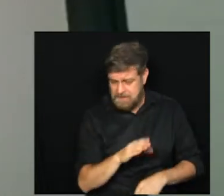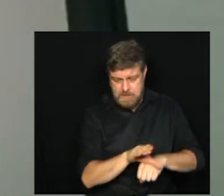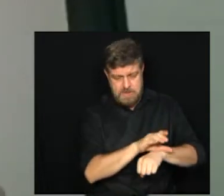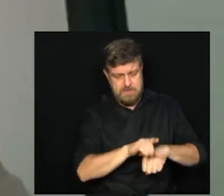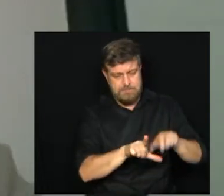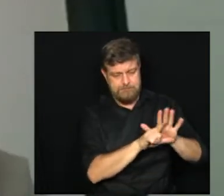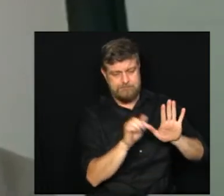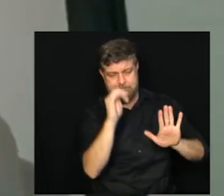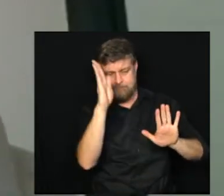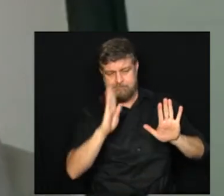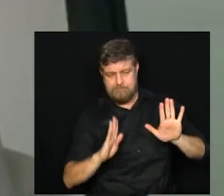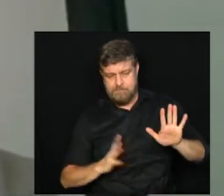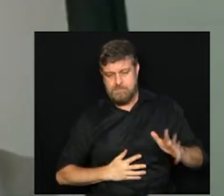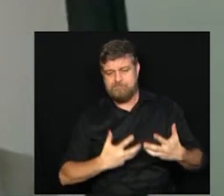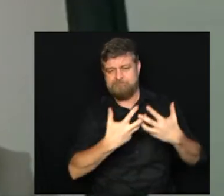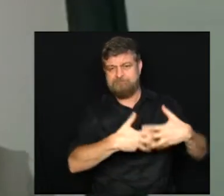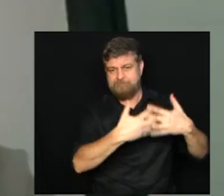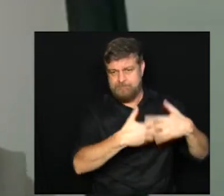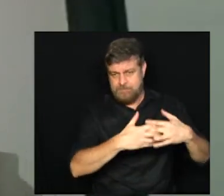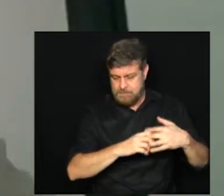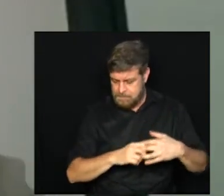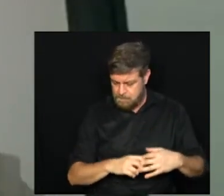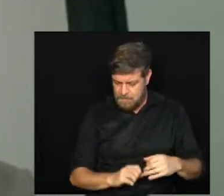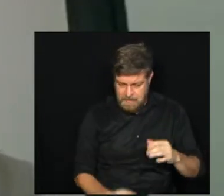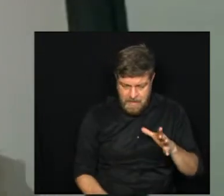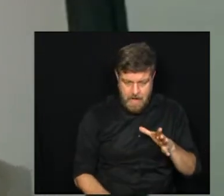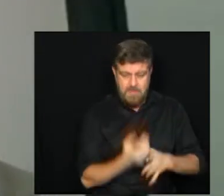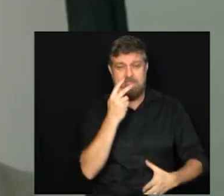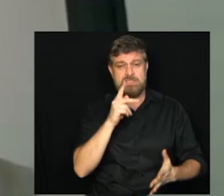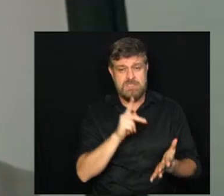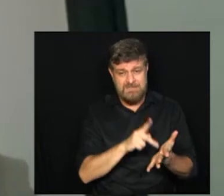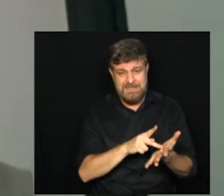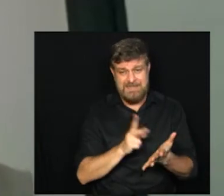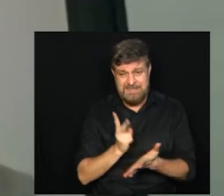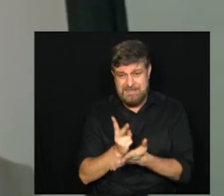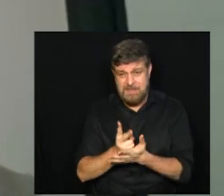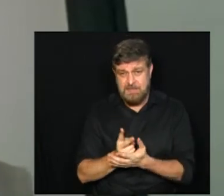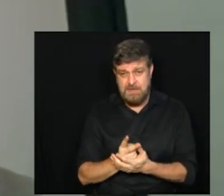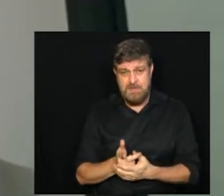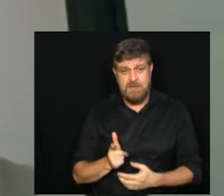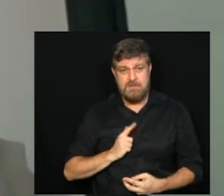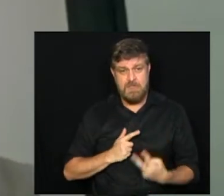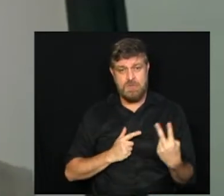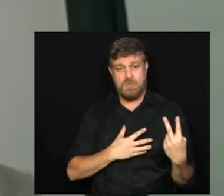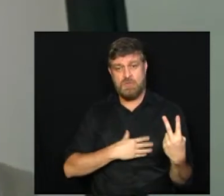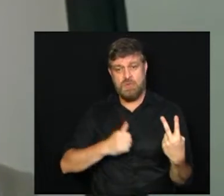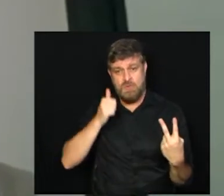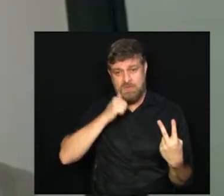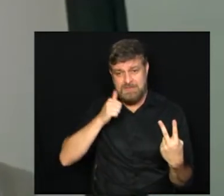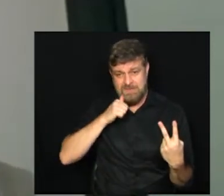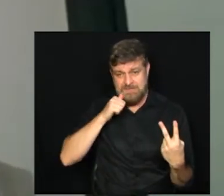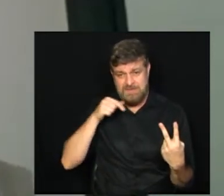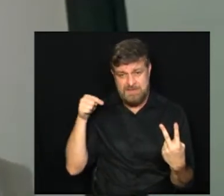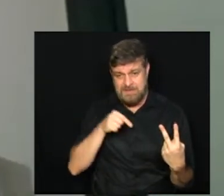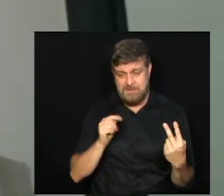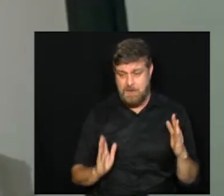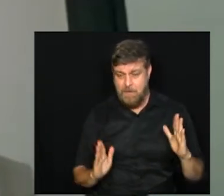Constituição possa valer. Toda vez que eu olho para minhas filhas, eu tenho 2 filhas e uma está na primeira